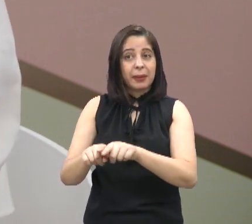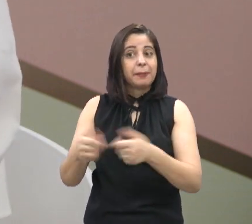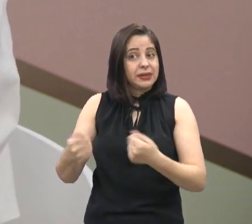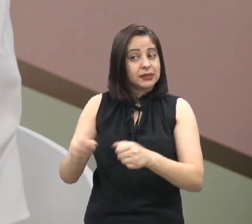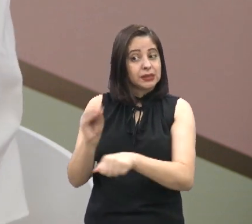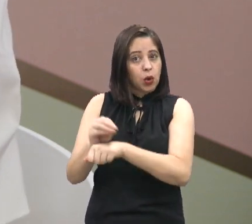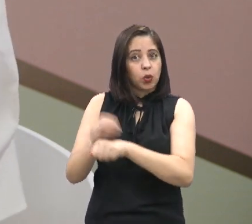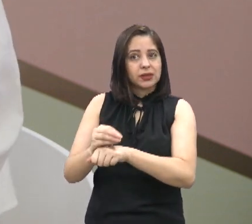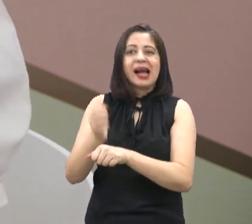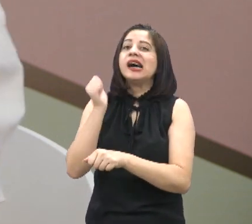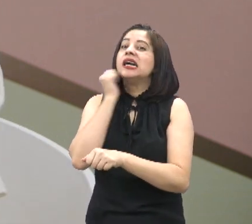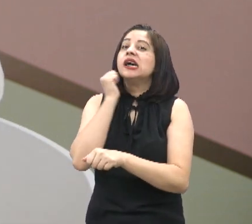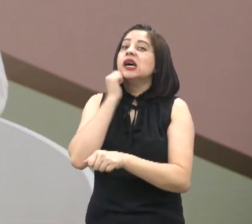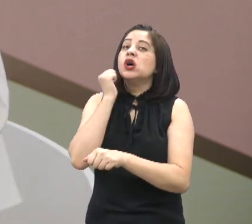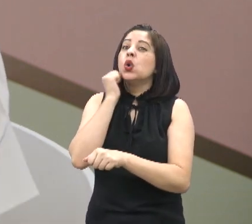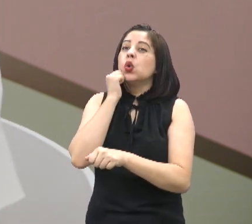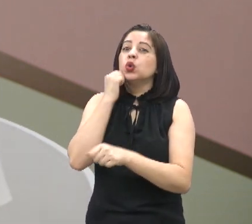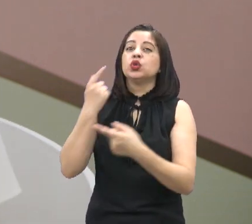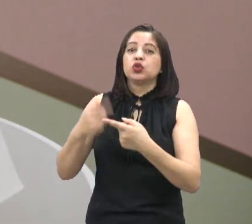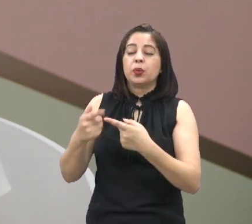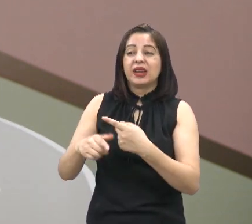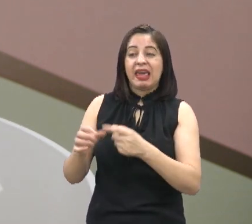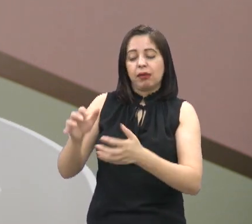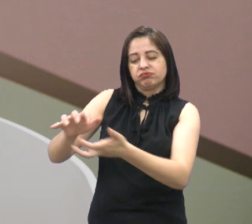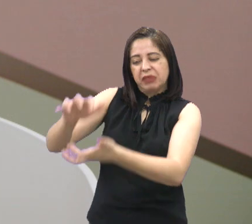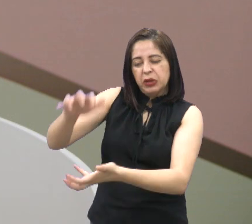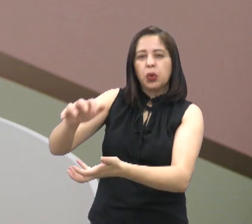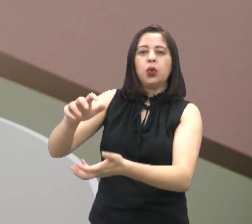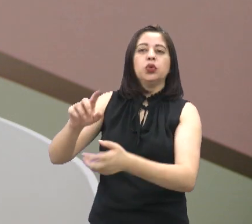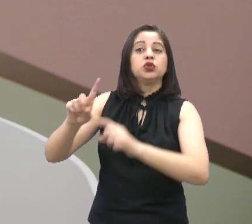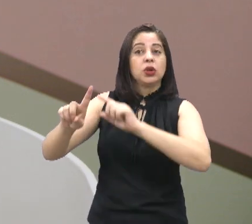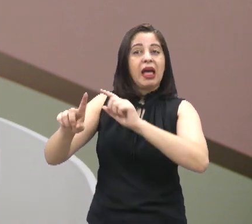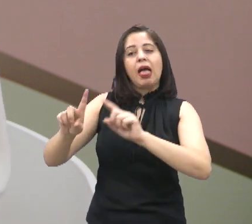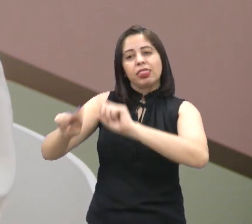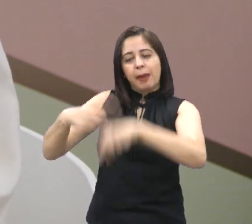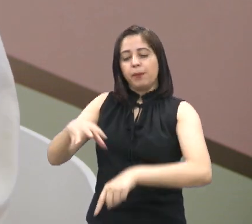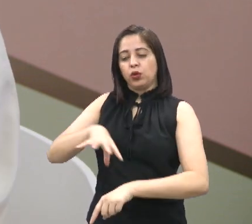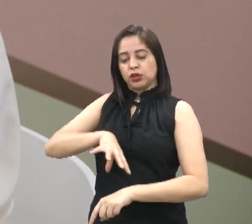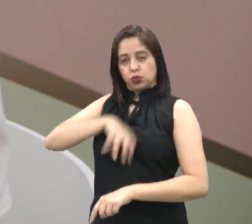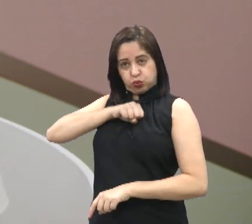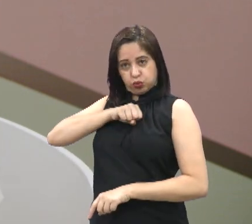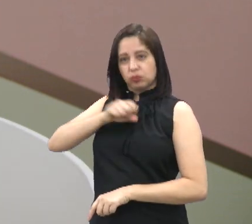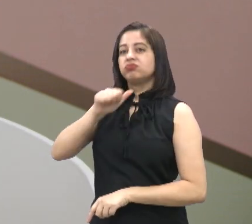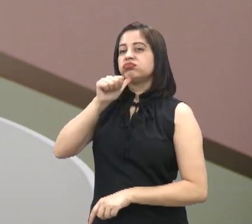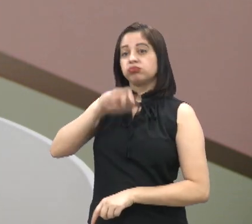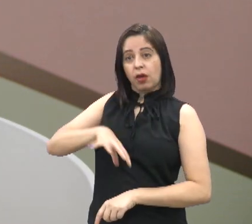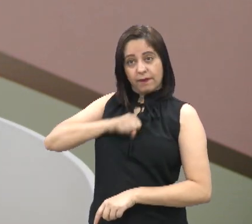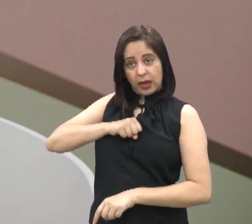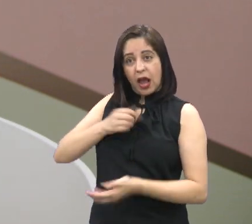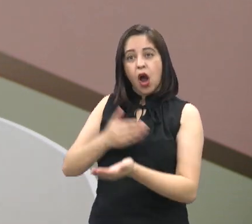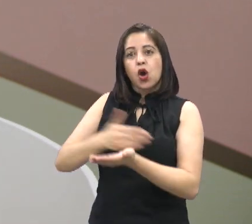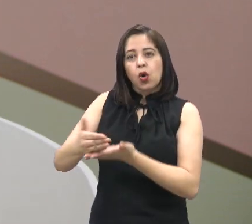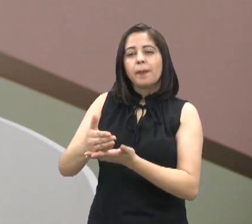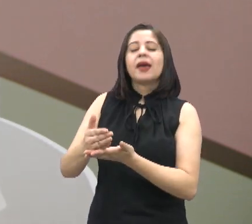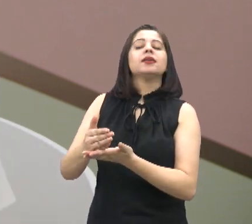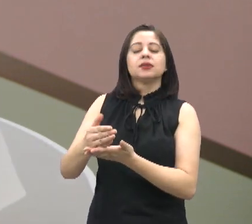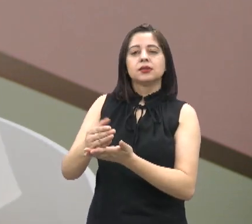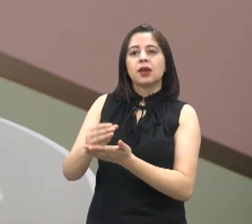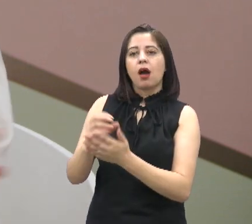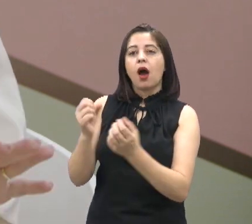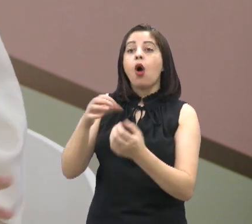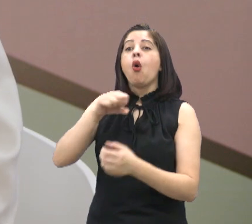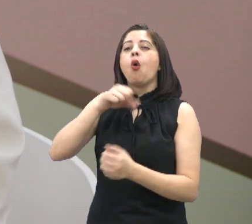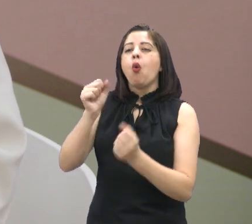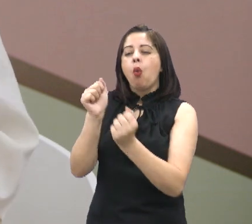a partir, né, de uma certa idade, na pós-menopausa. Então, normalmente o paciente vem realmente com alguns sintomas, né, a não ser assim,